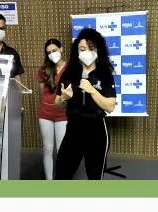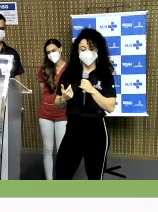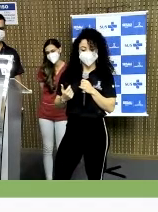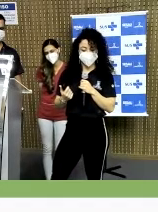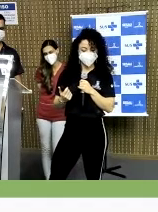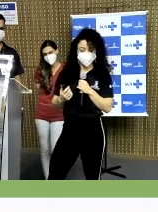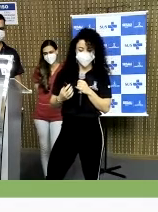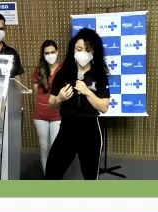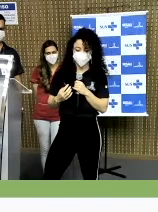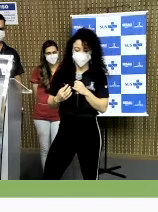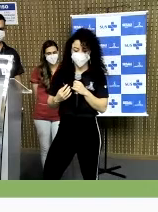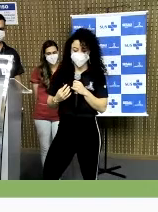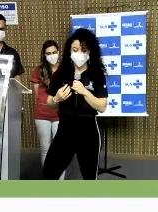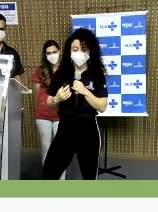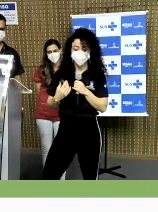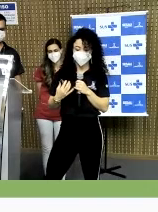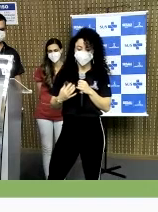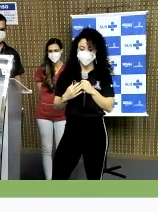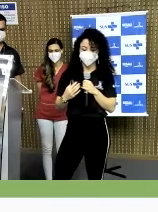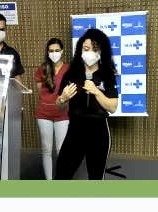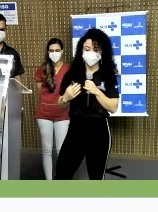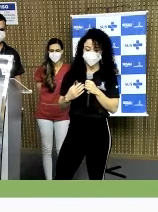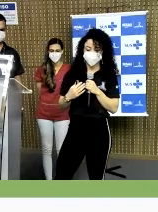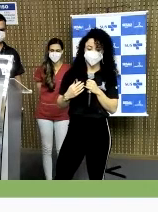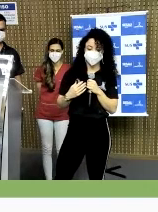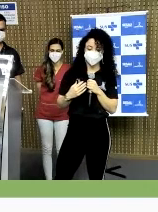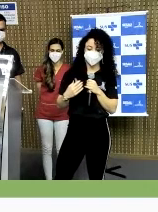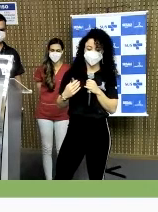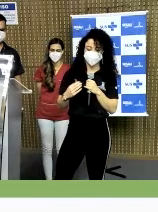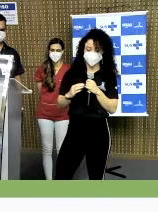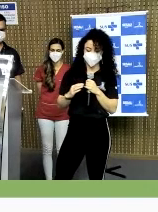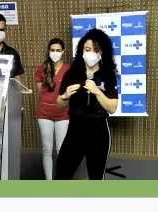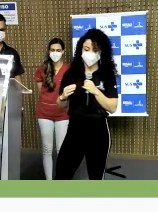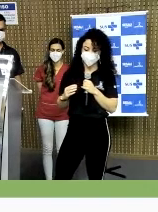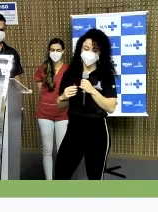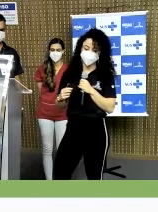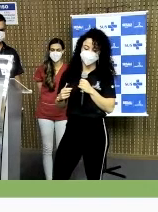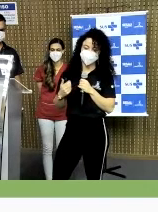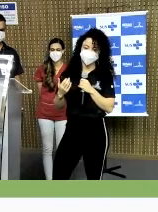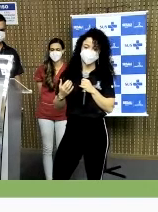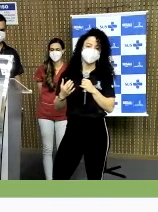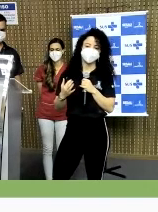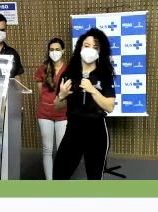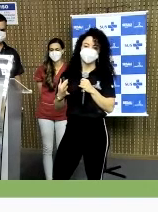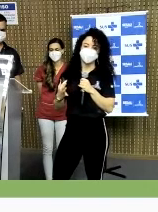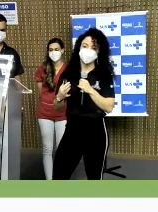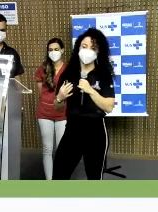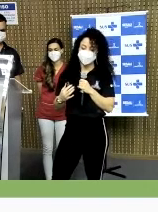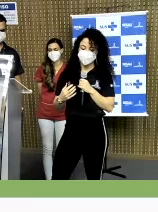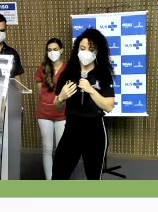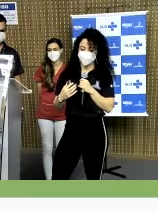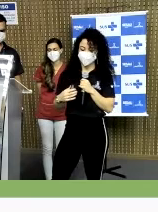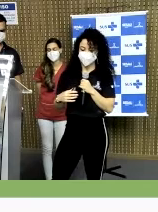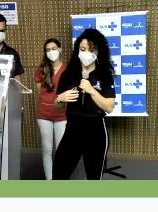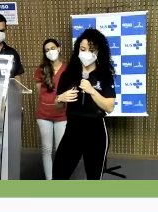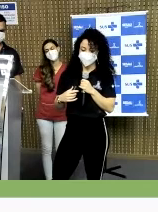de consumo alimentar, a gente não preencheu nenhum desses marcadores, que é até uma dificuldade da equipe, né,